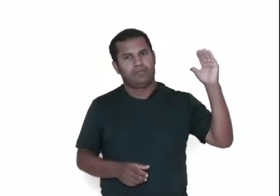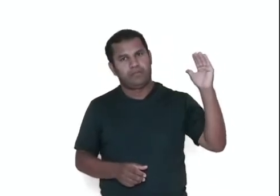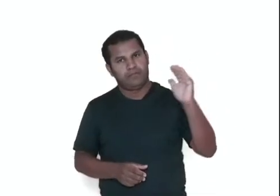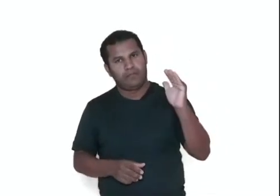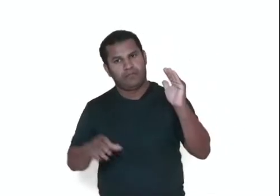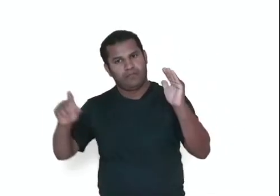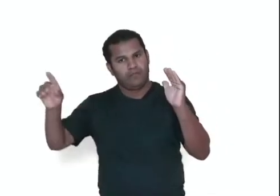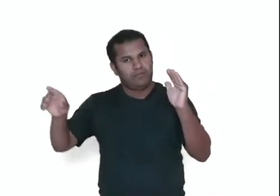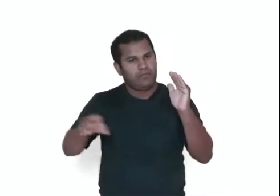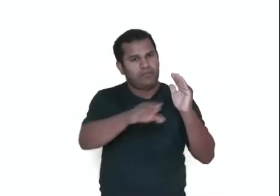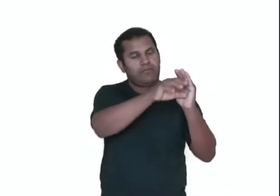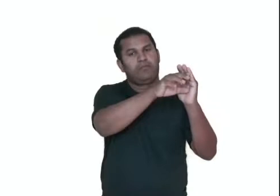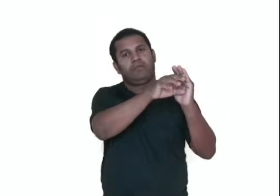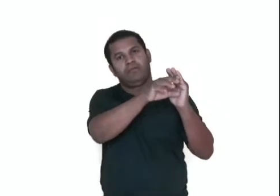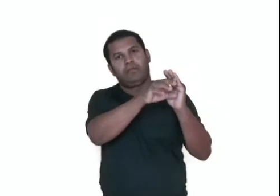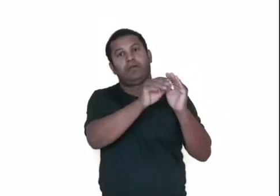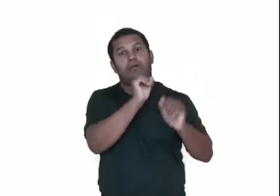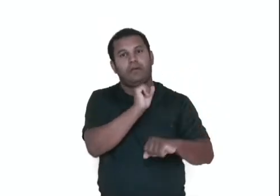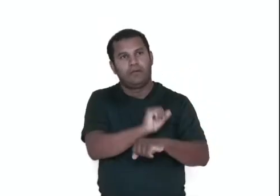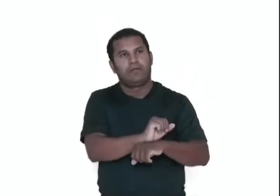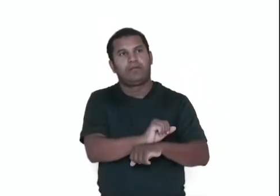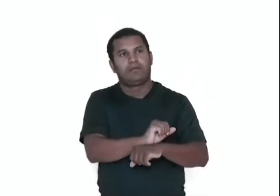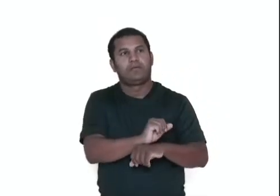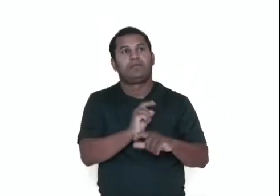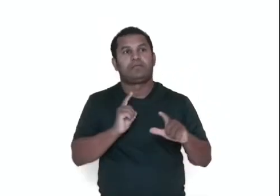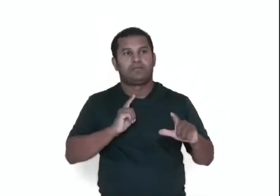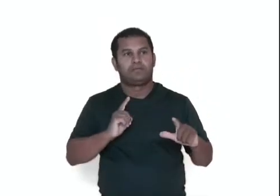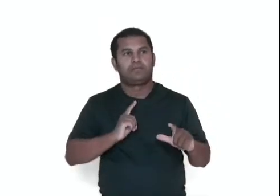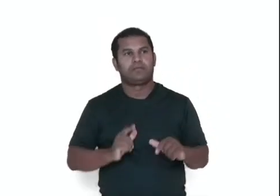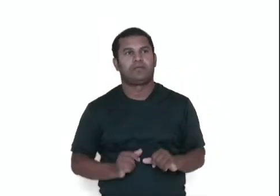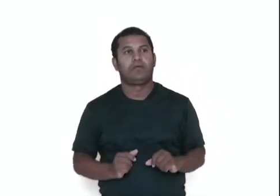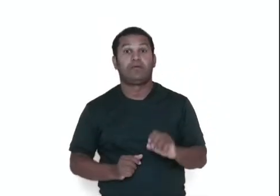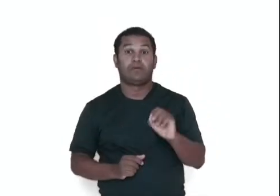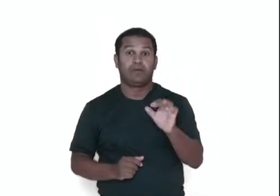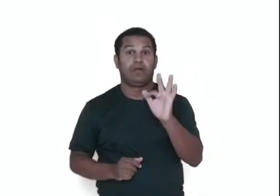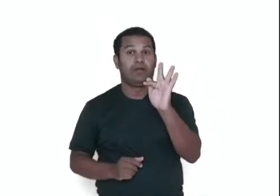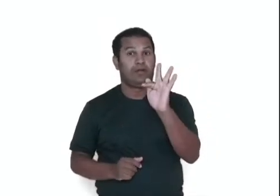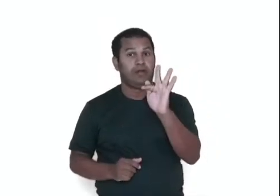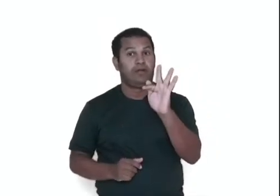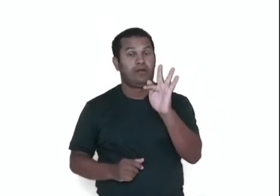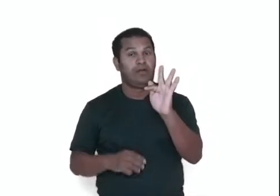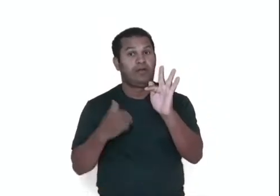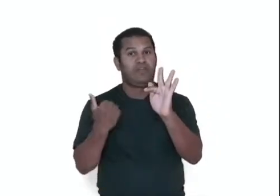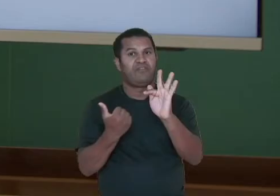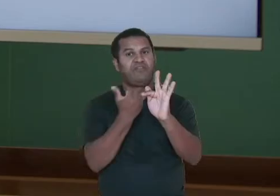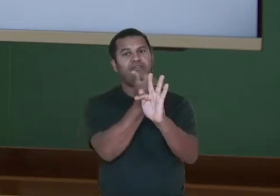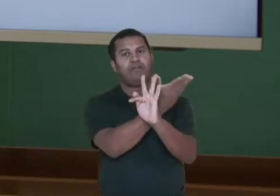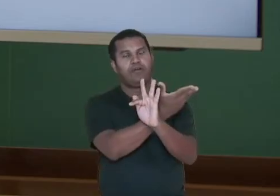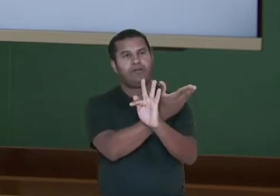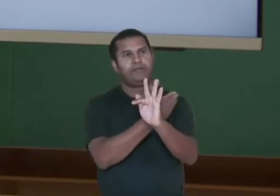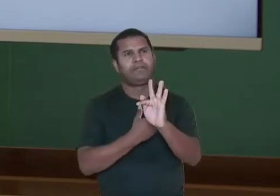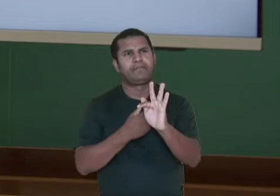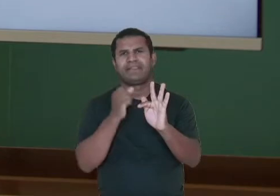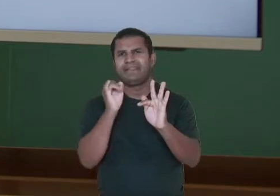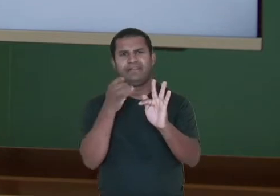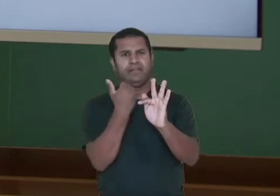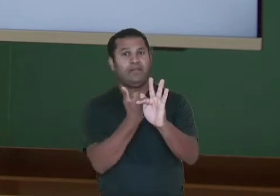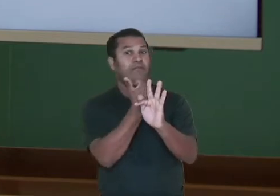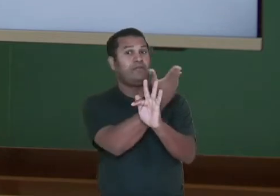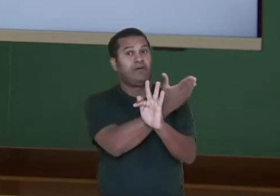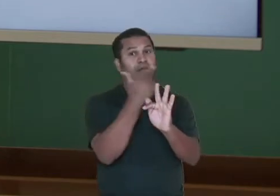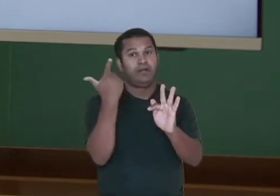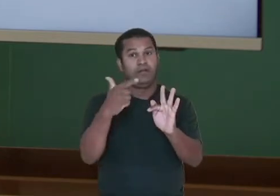externas, isto é, só a ação de forças entre os integrantes do sistema, a quantidade de movimento se conserva. Ou seja,